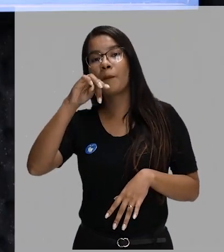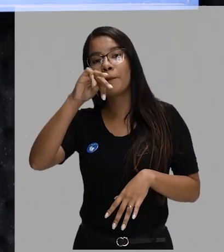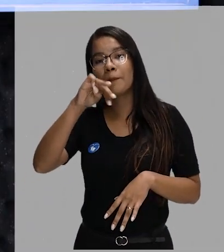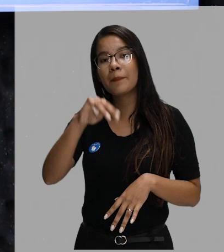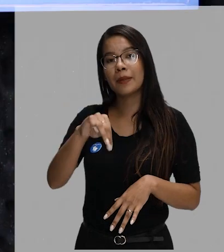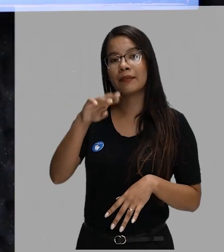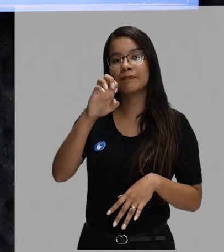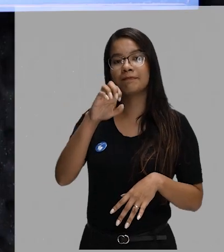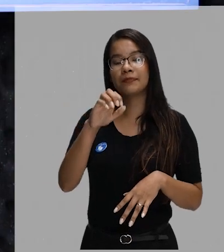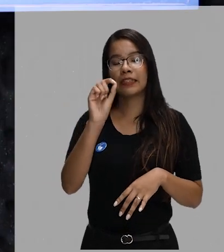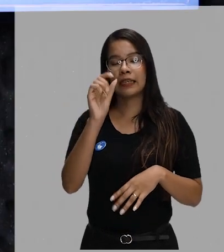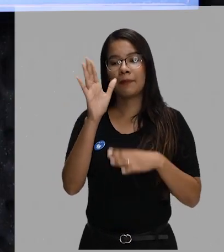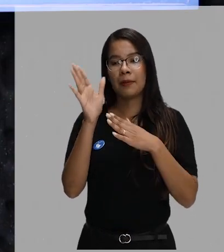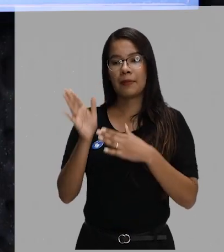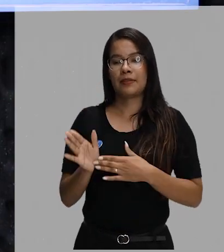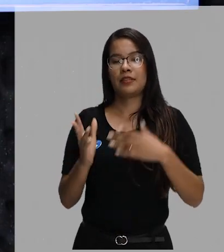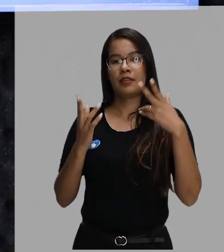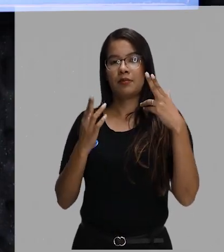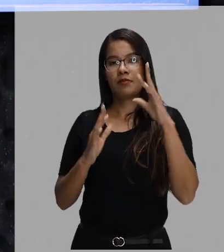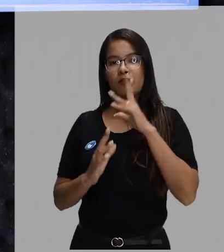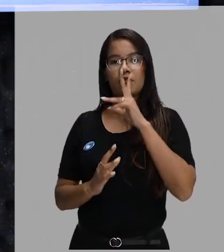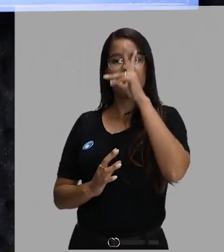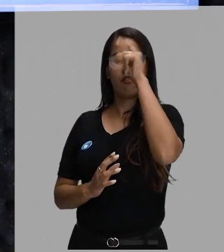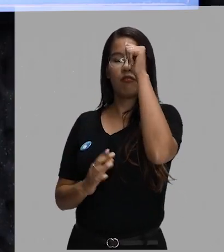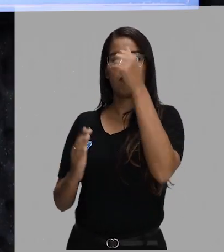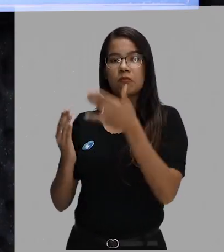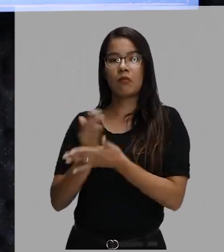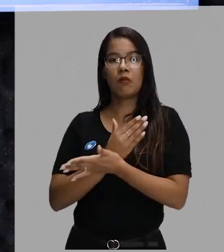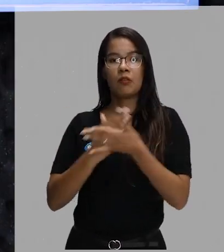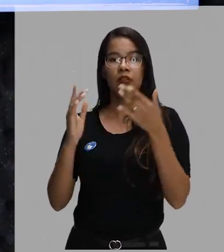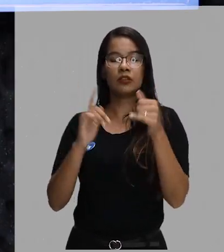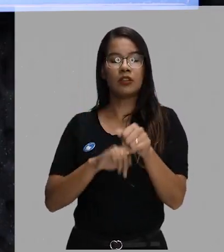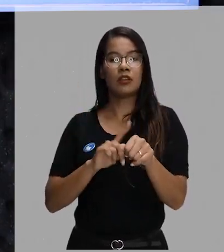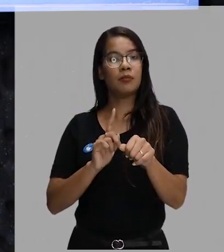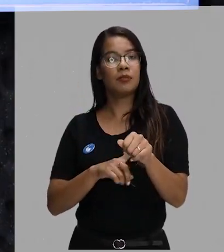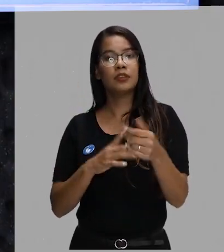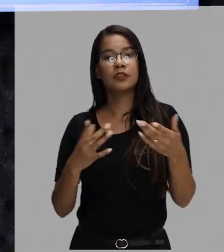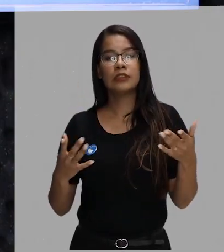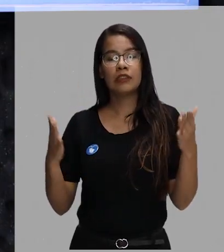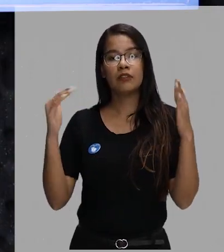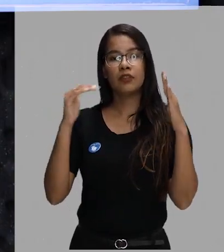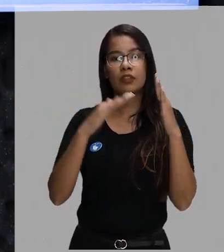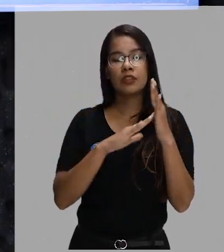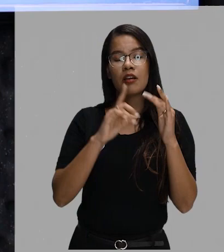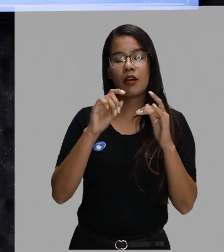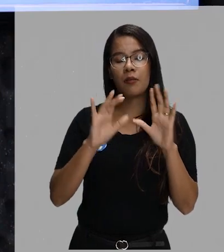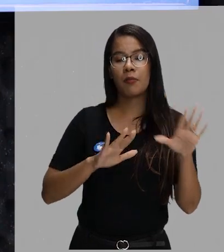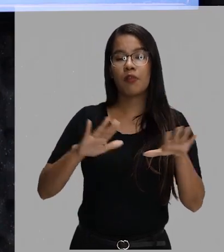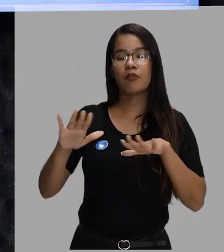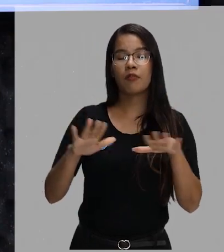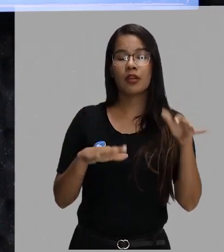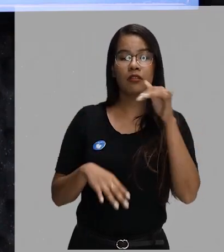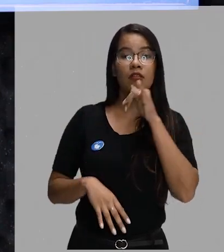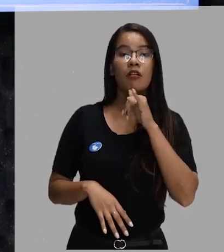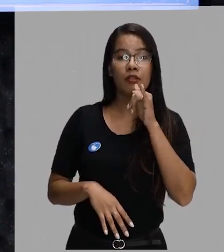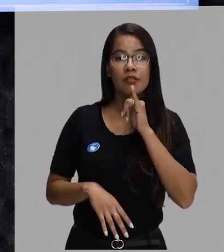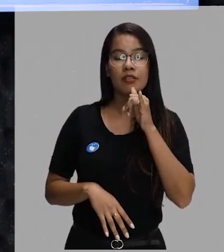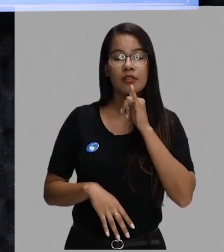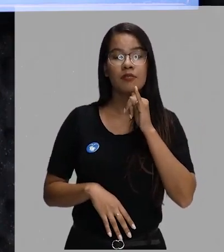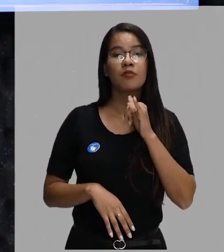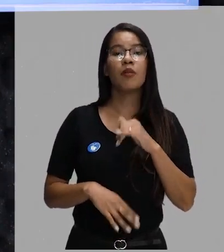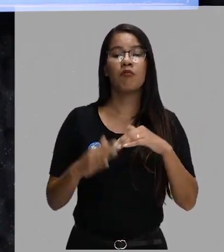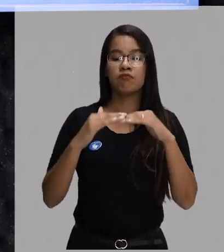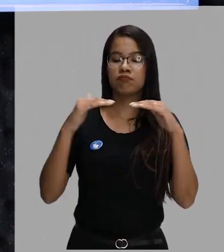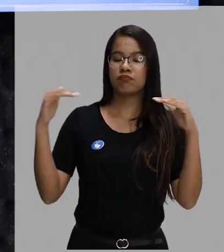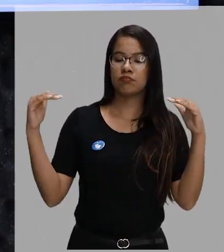com a mesma velocidade em qualquer tempo. Então, a função, o movimento uniforme é um exemplo de uma função